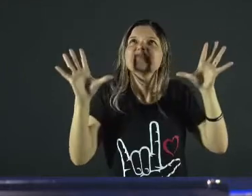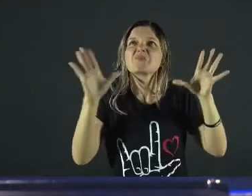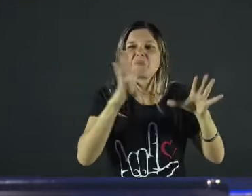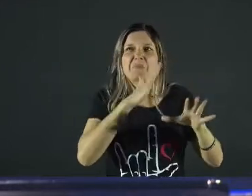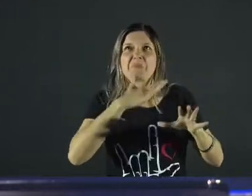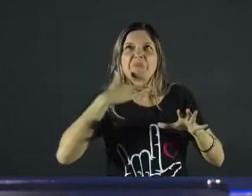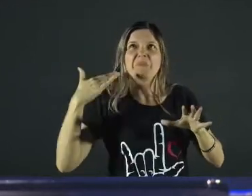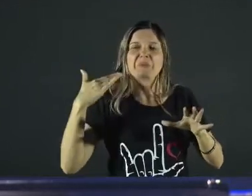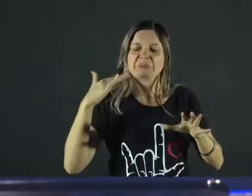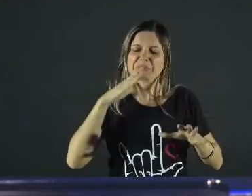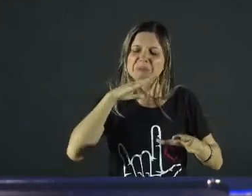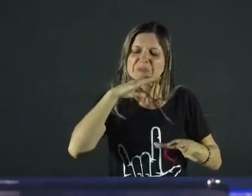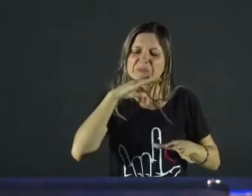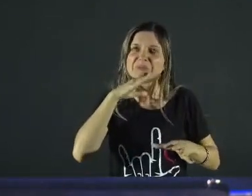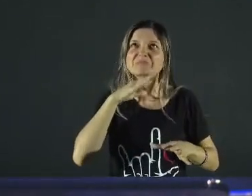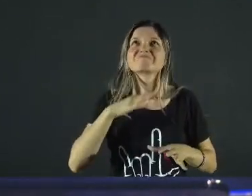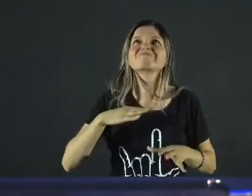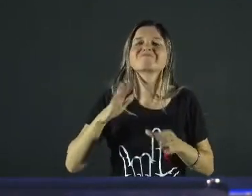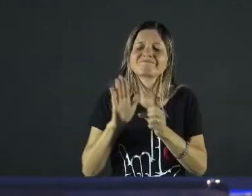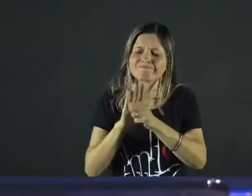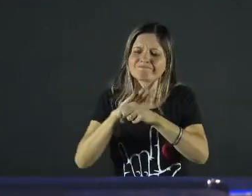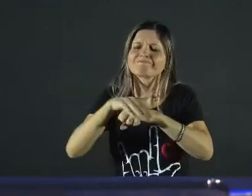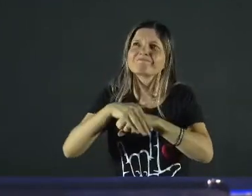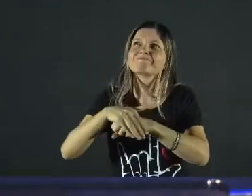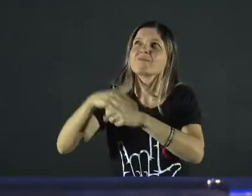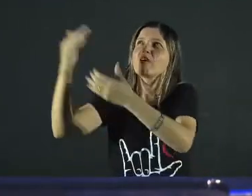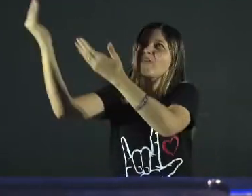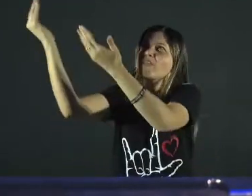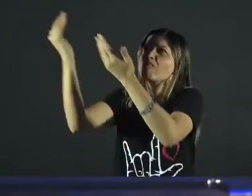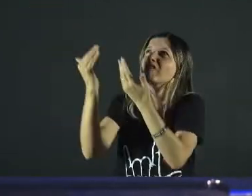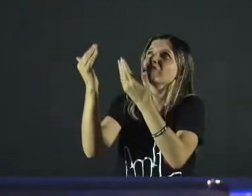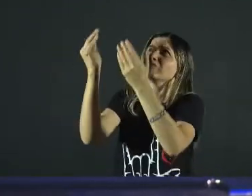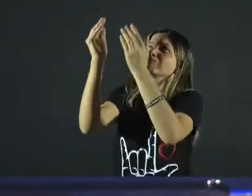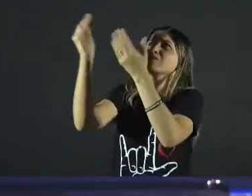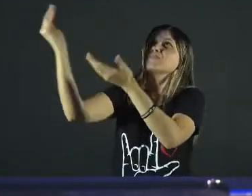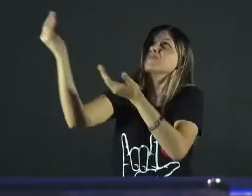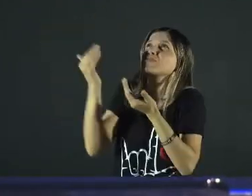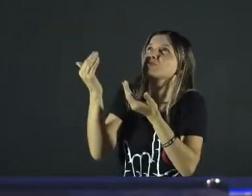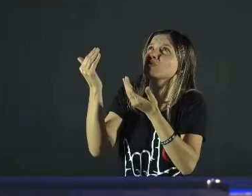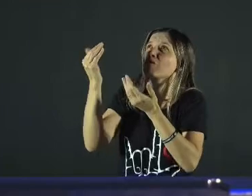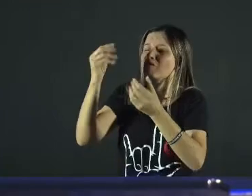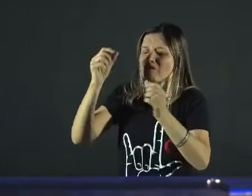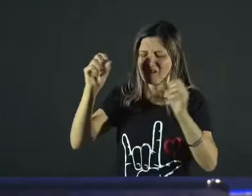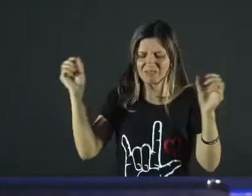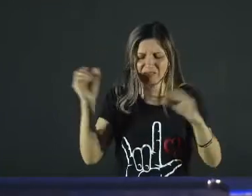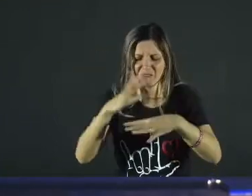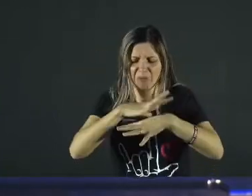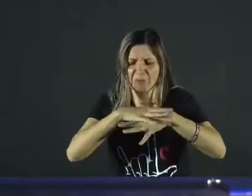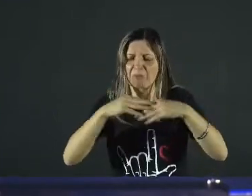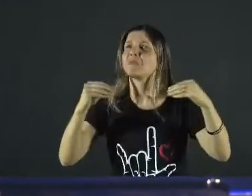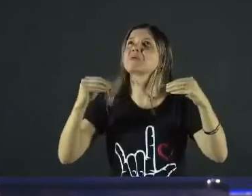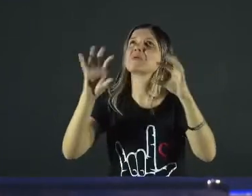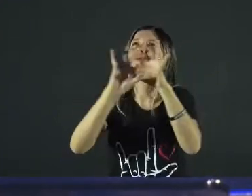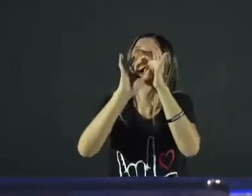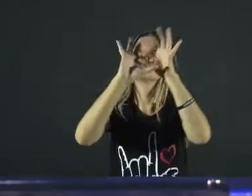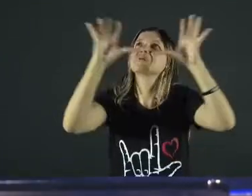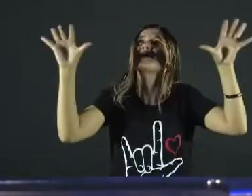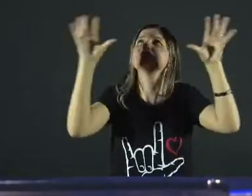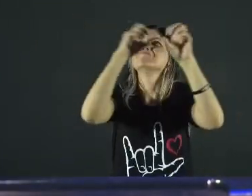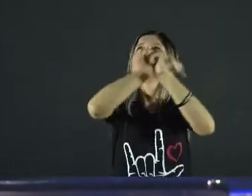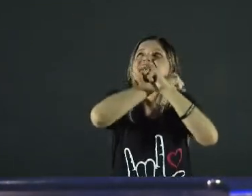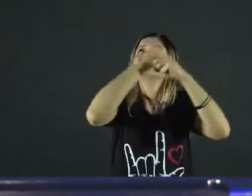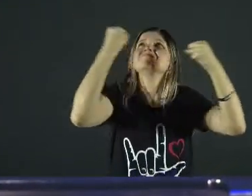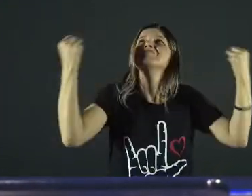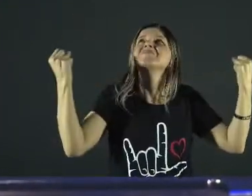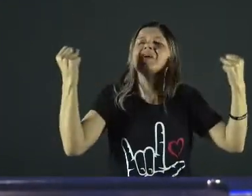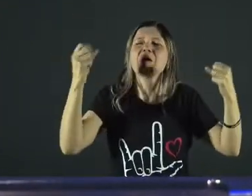mortal. Que nessa noite a Tua palavra venha trazer cura, venha trazer libertação. Que aquele que